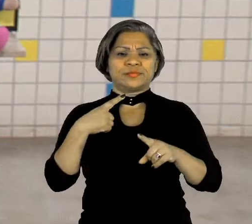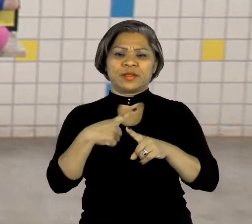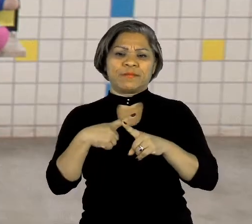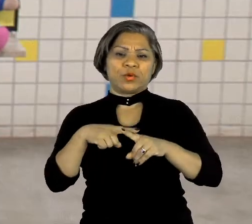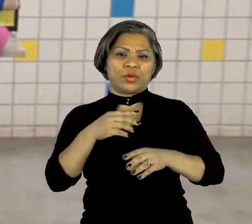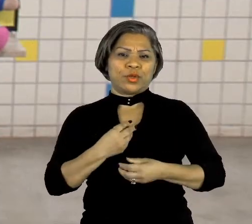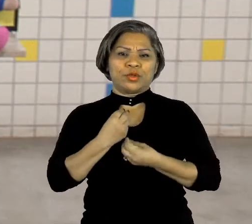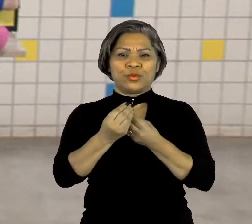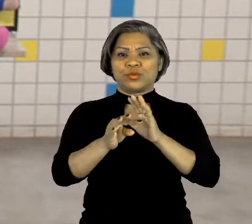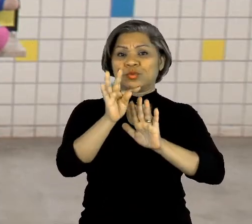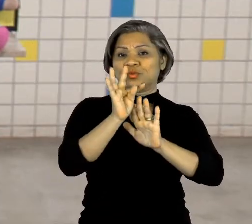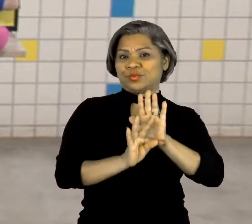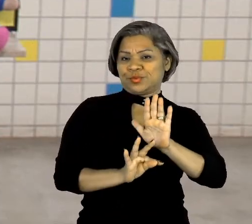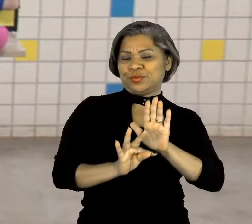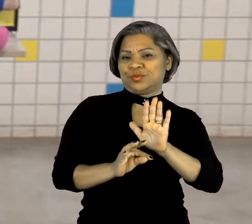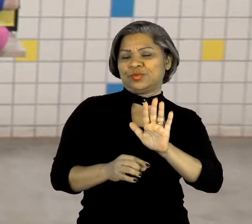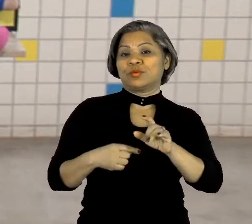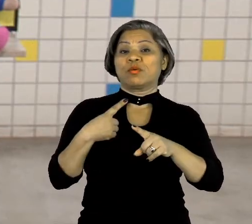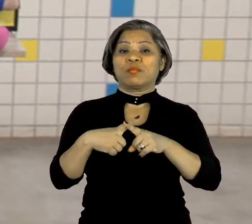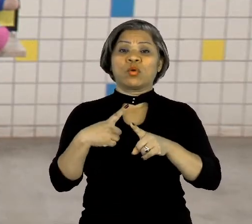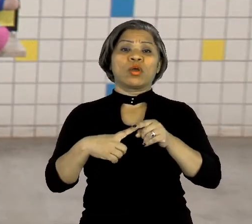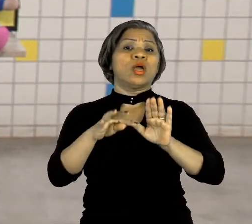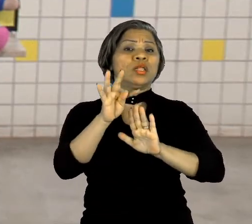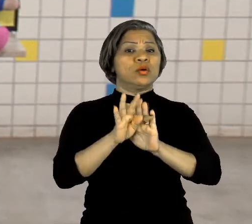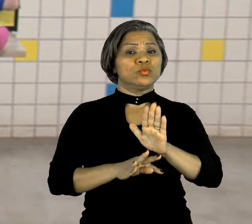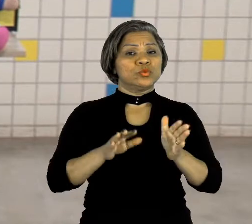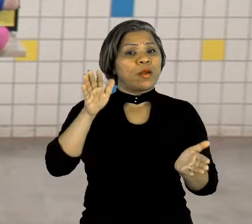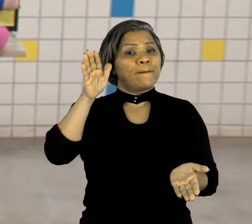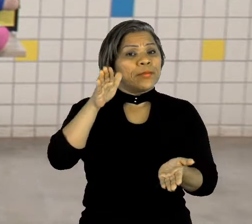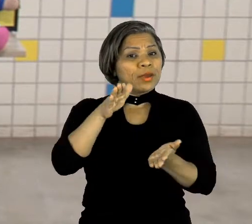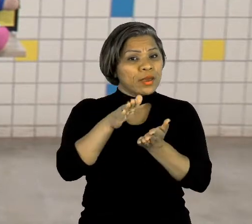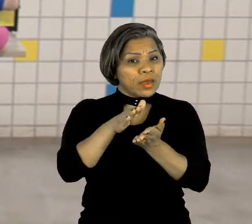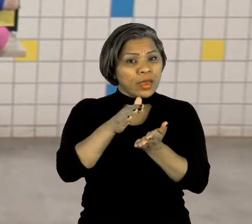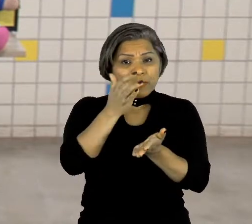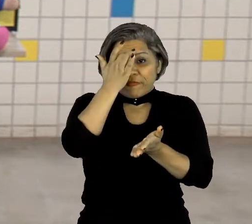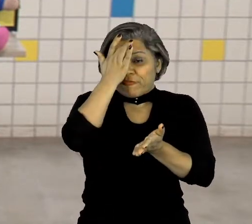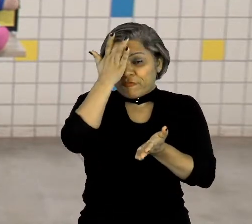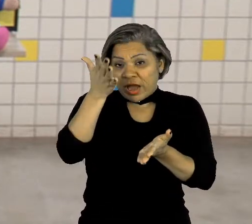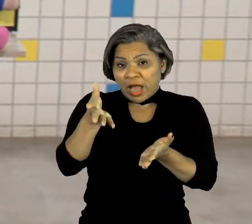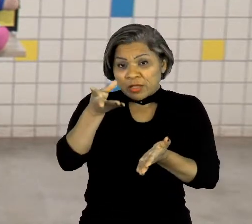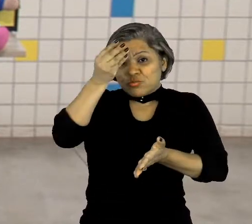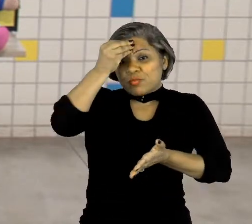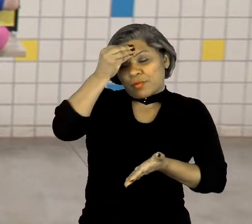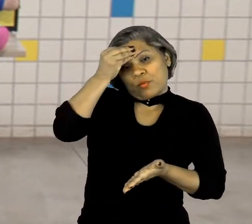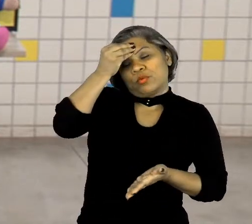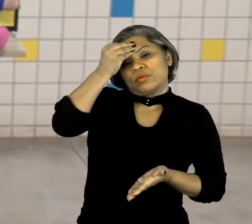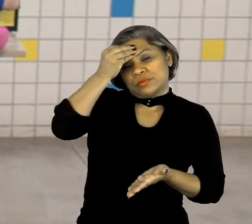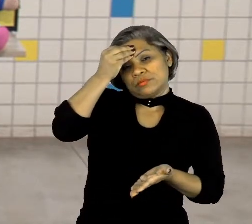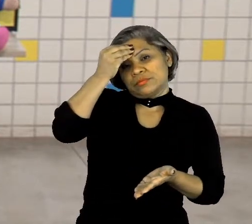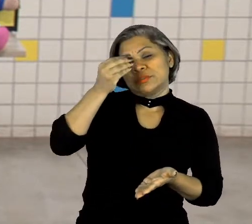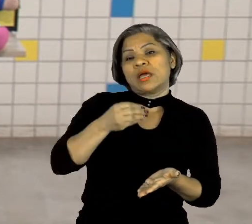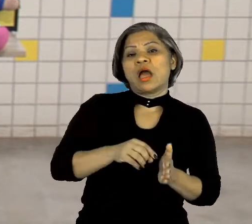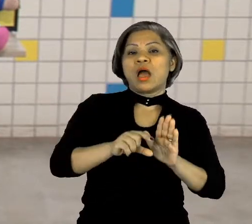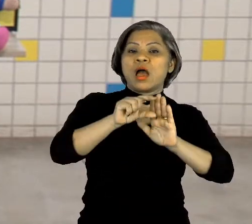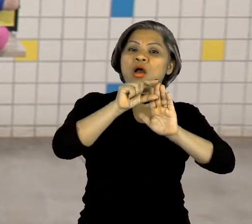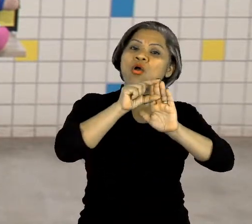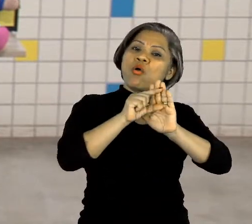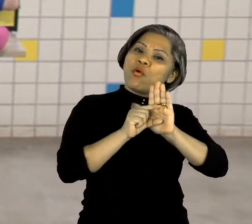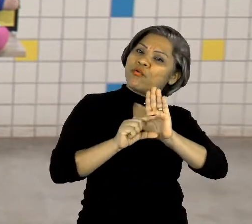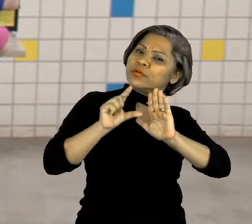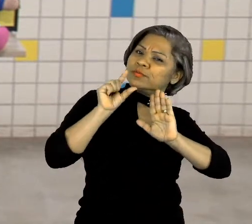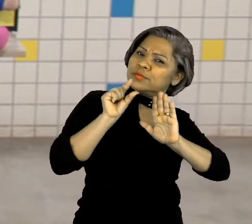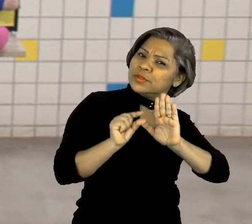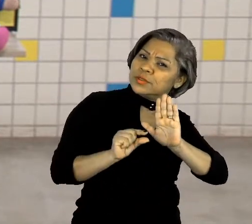esse texto? Porque ele é um texto pequeno, fácil até de memorizar, com versos pequenininhos para a gente explorar